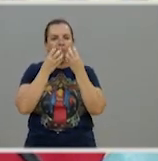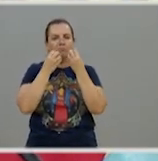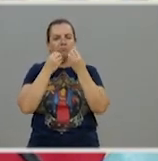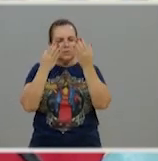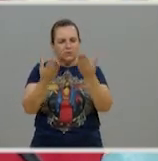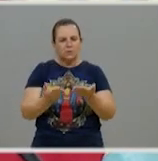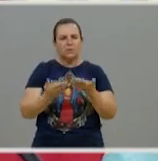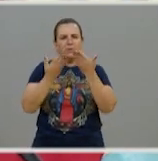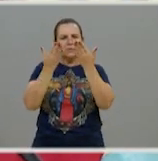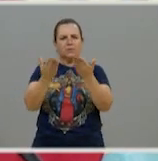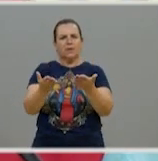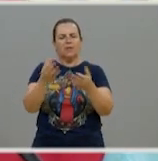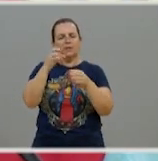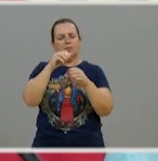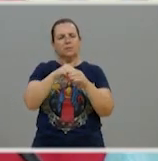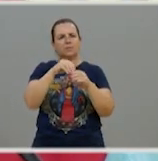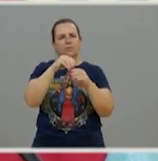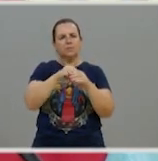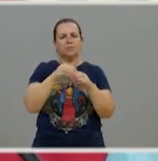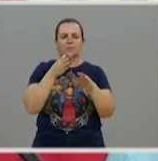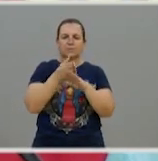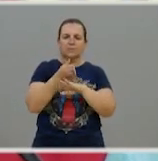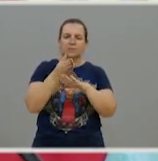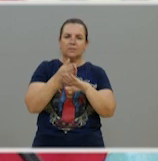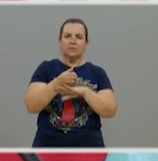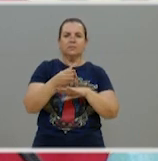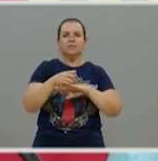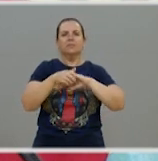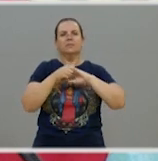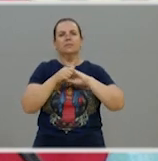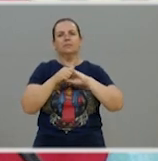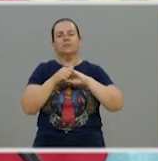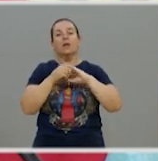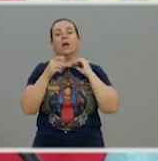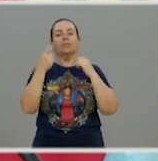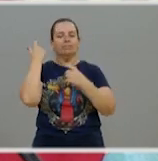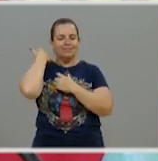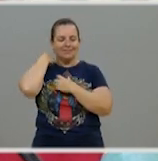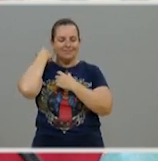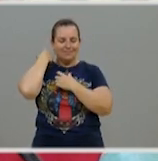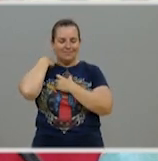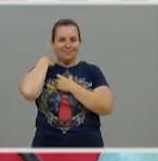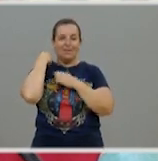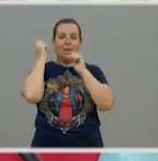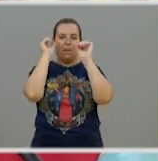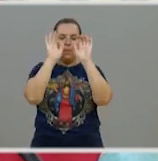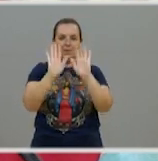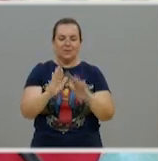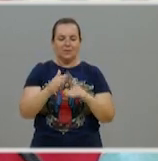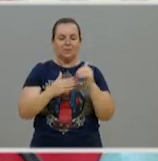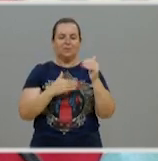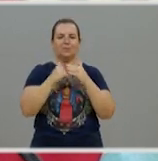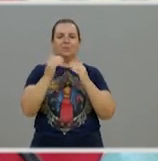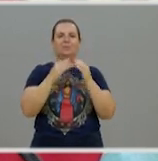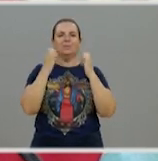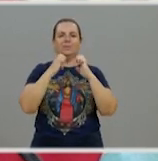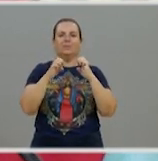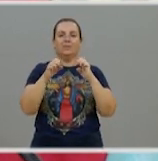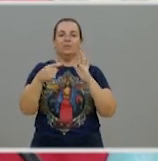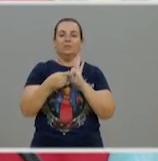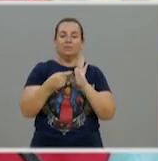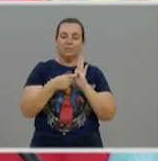sua oferta material e participe da ação. A madrinha abençoa a obra